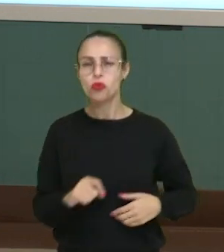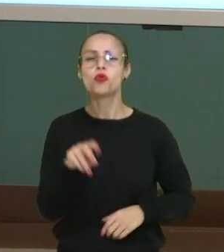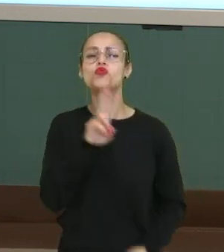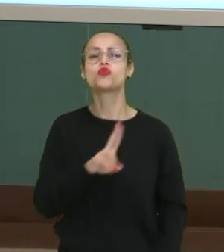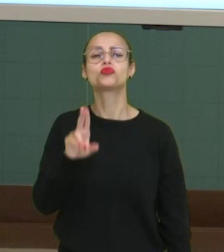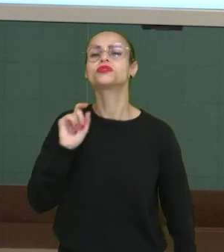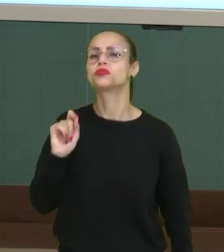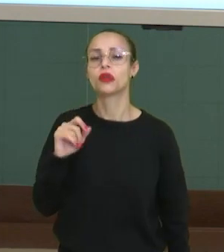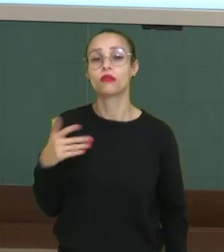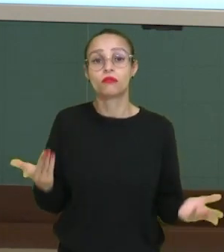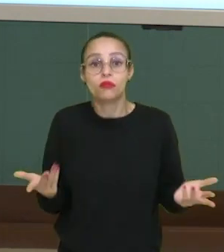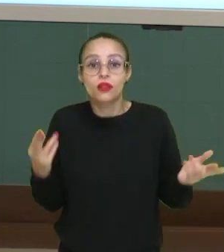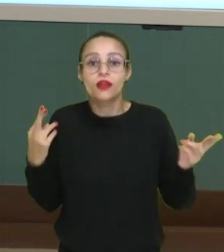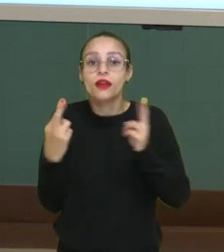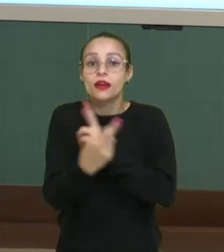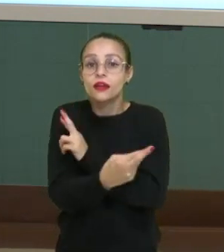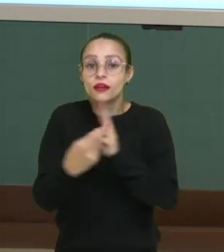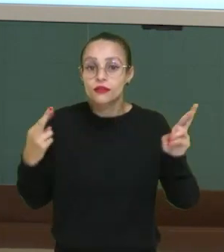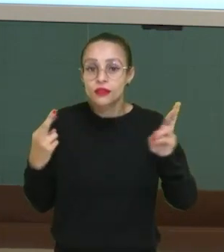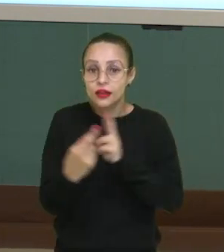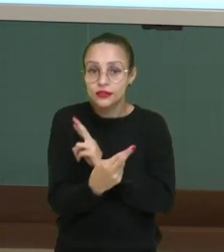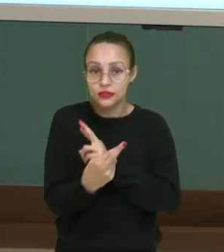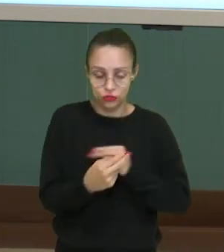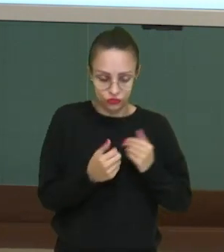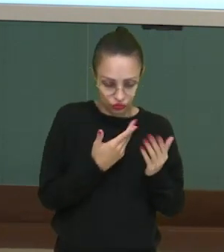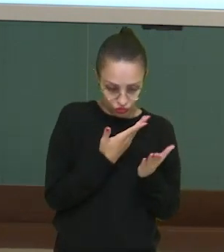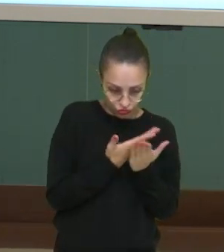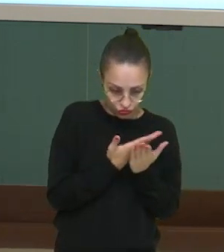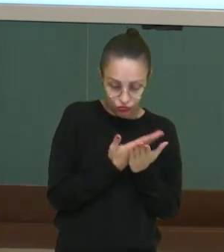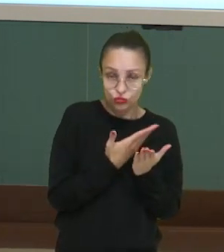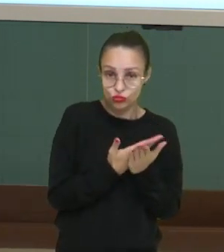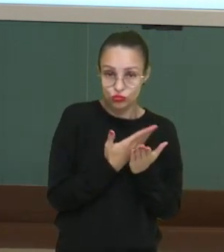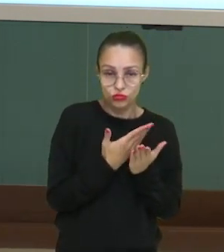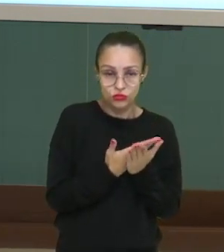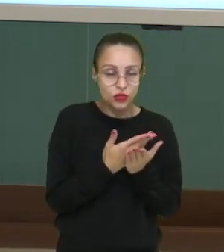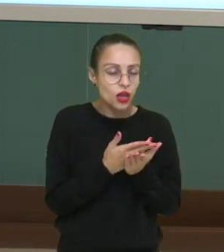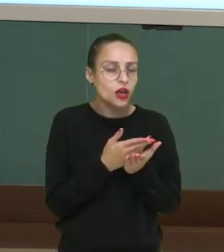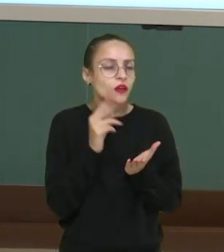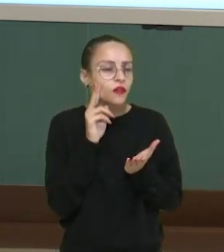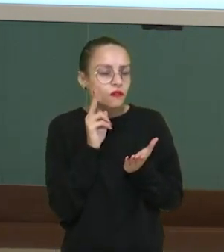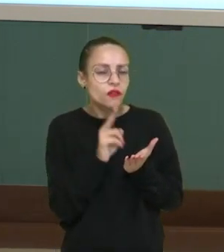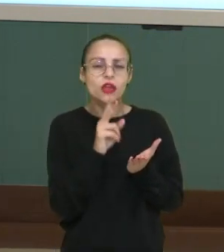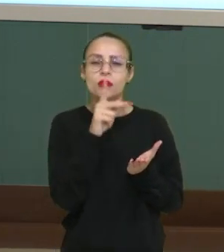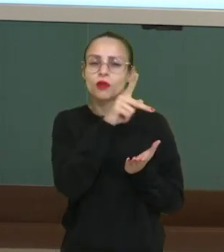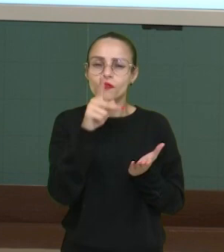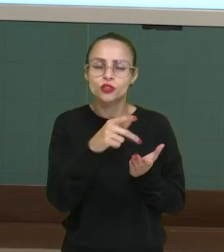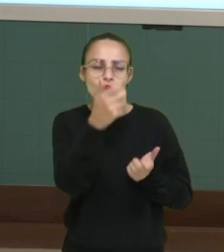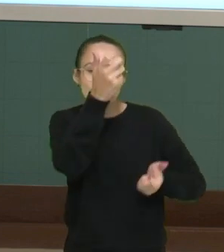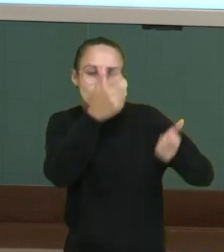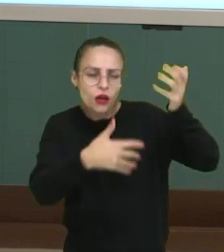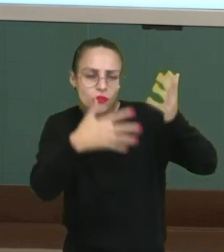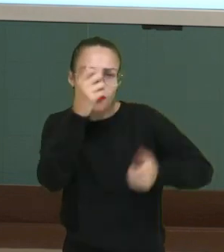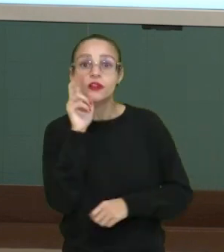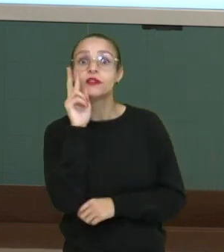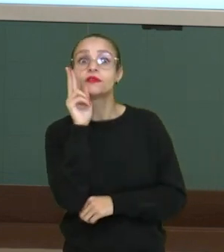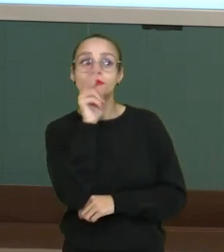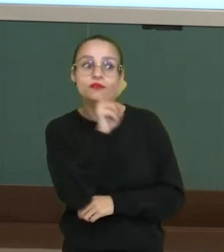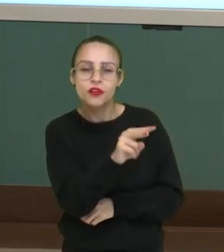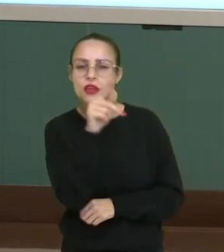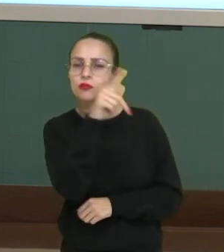qual a relação dessa atividade, de ouvir a professora, ver